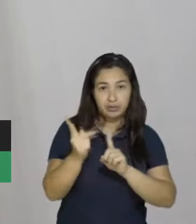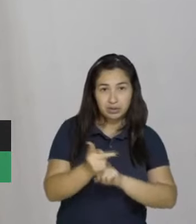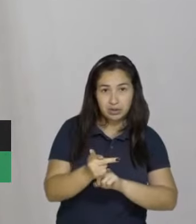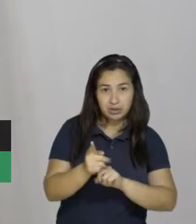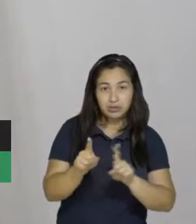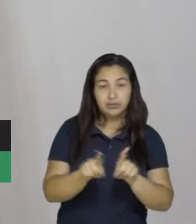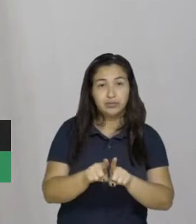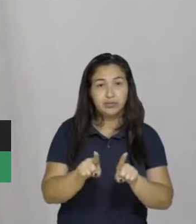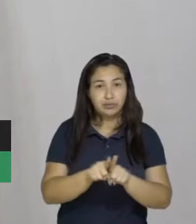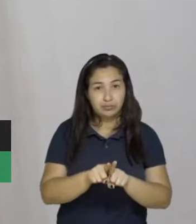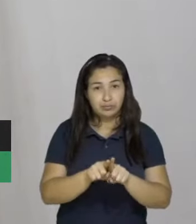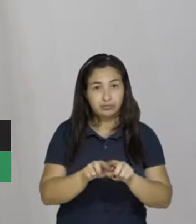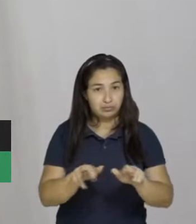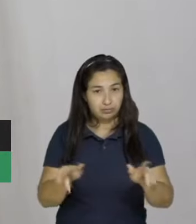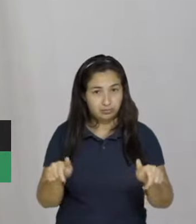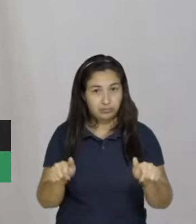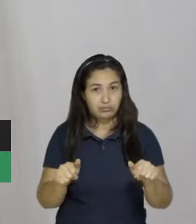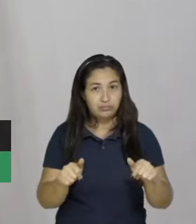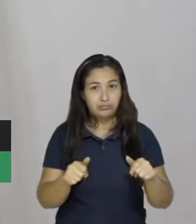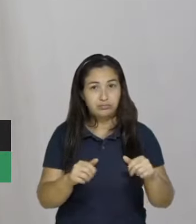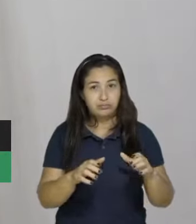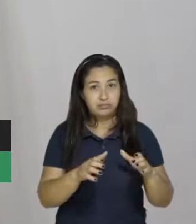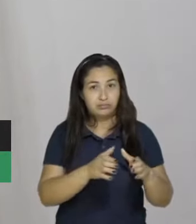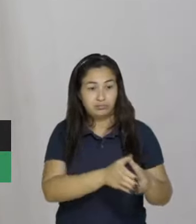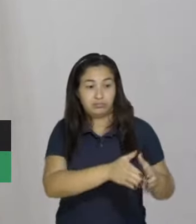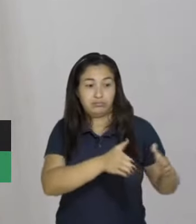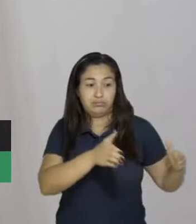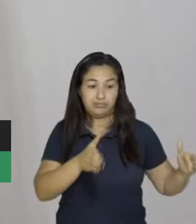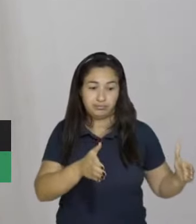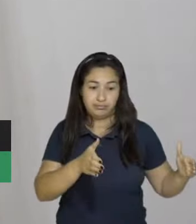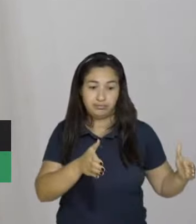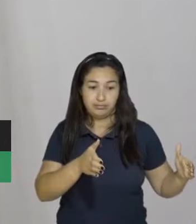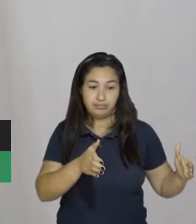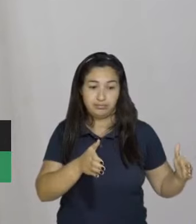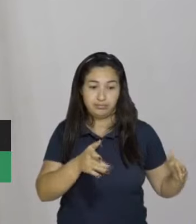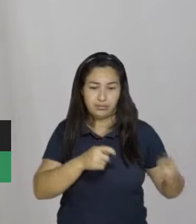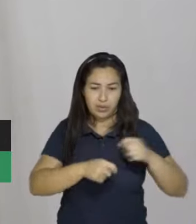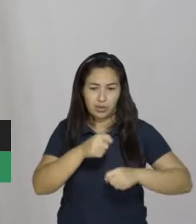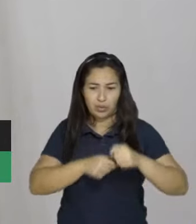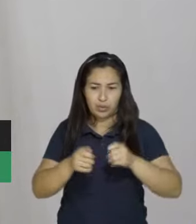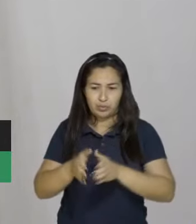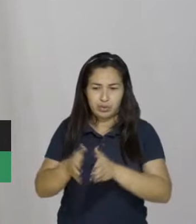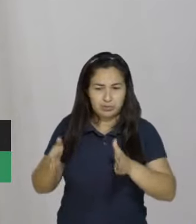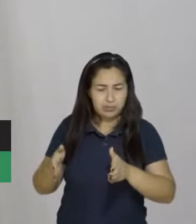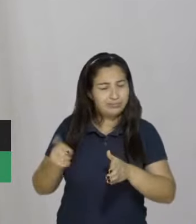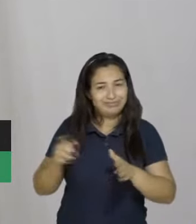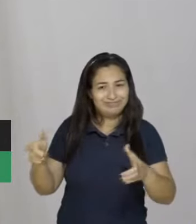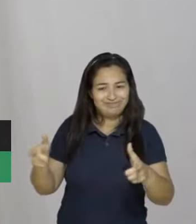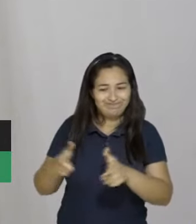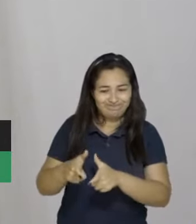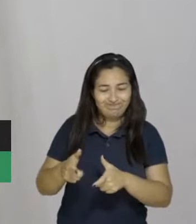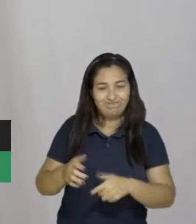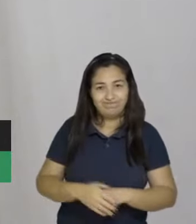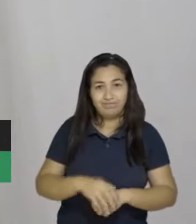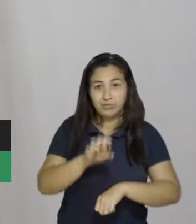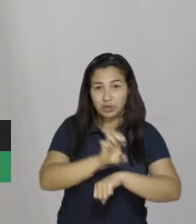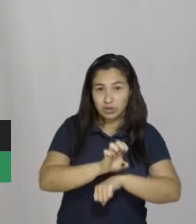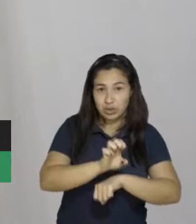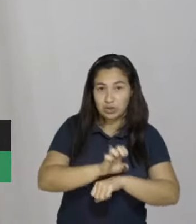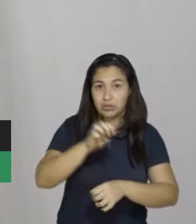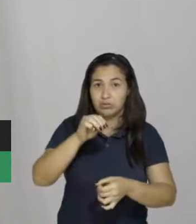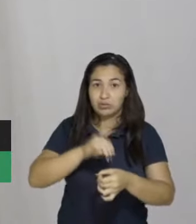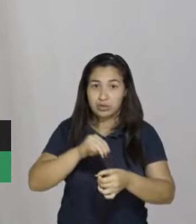funcionalismo, cresceram muito mais do que a nossa economia. Nos estados e municípios, a